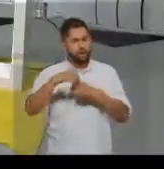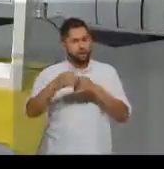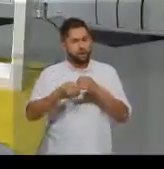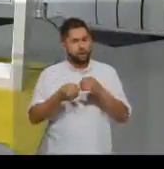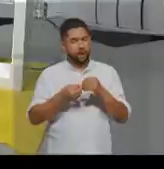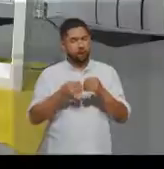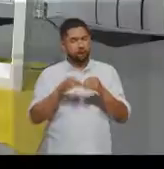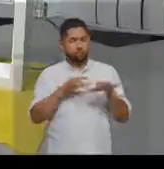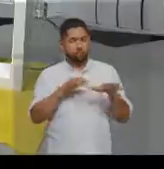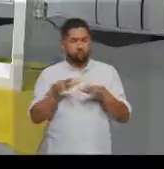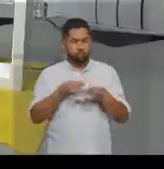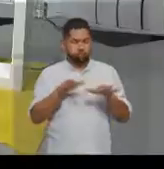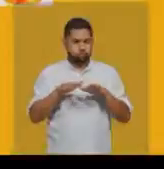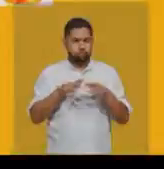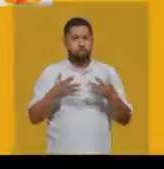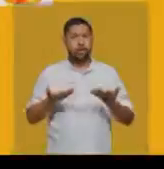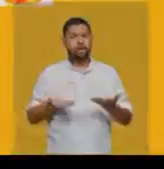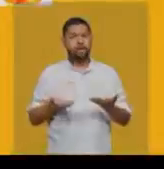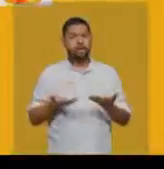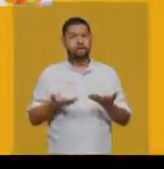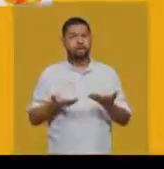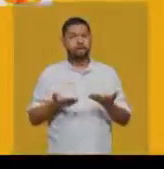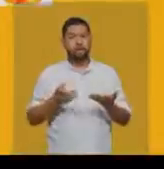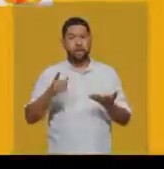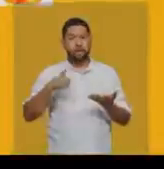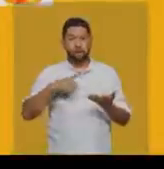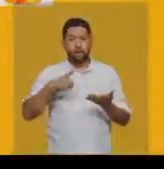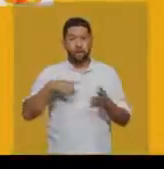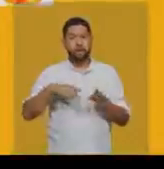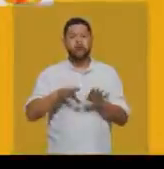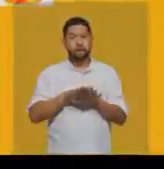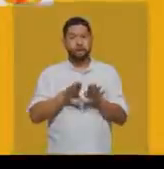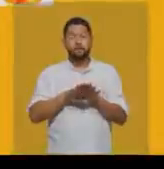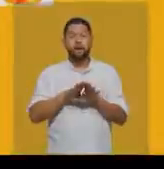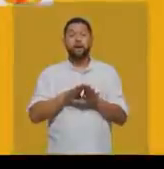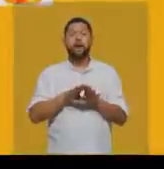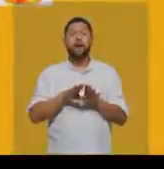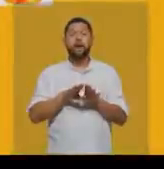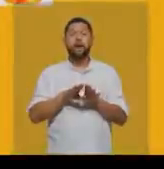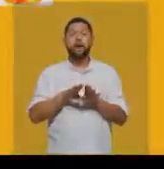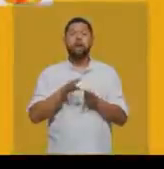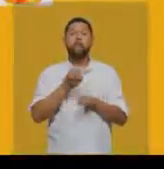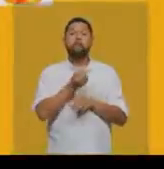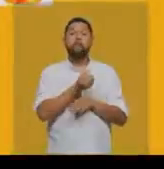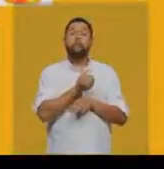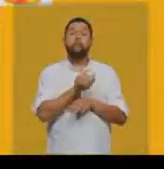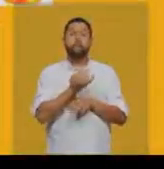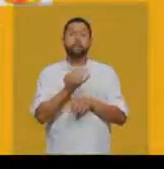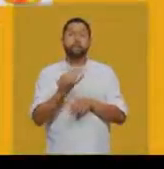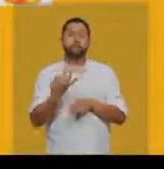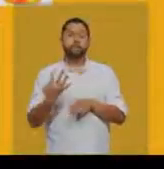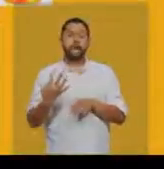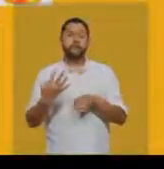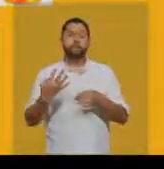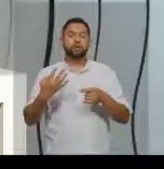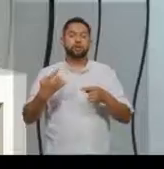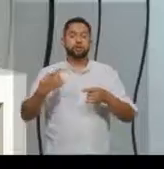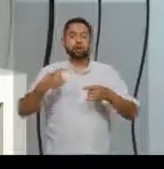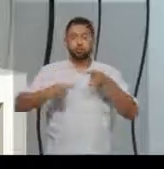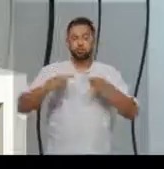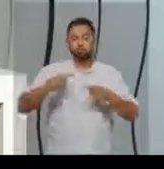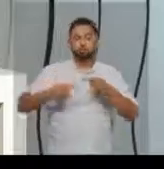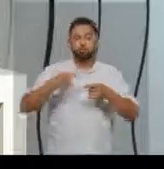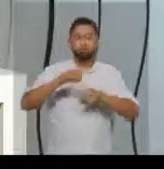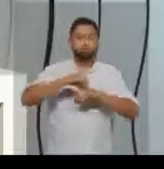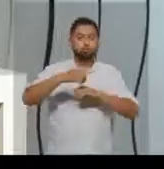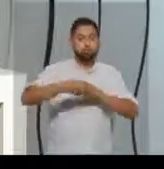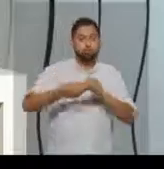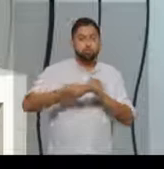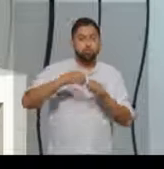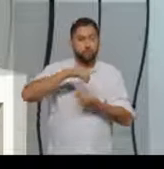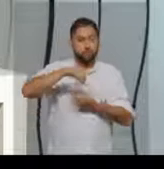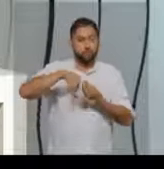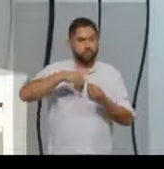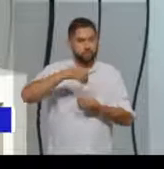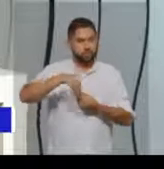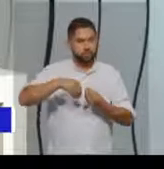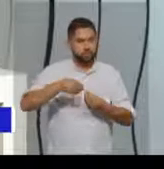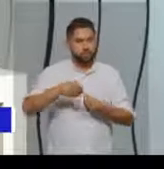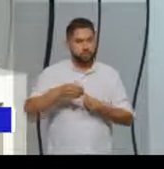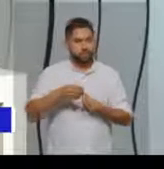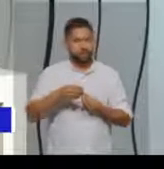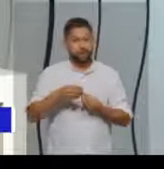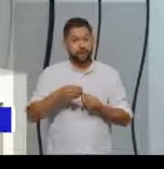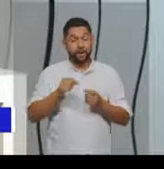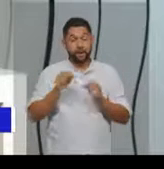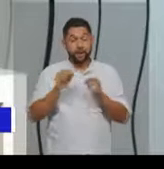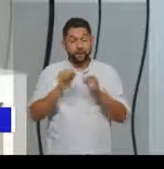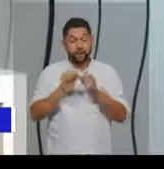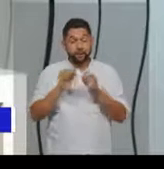moléculas? Então, ocorre o aumento da frequência dos choques as colisões. Então, se eu aumentei a energia das